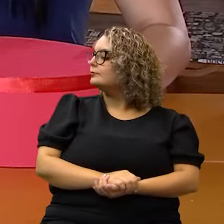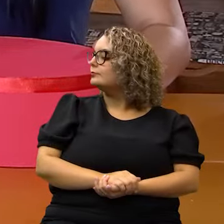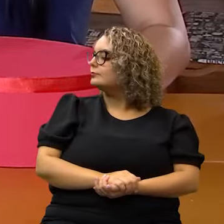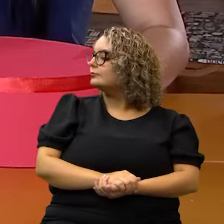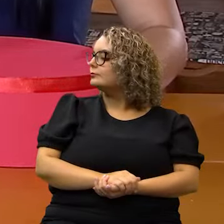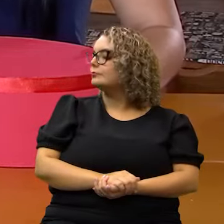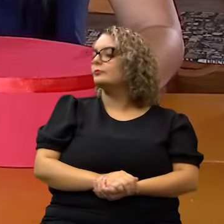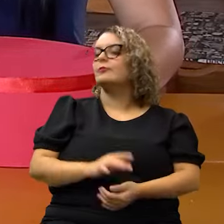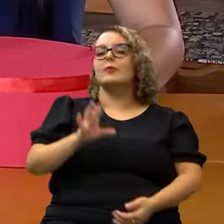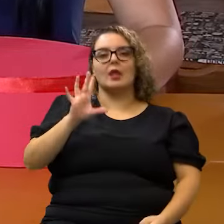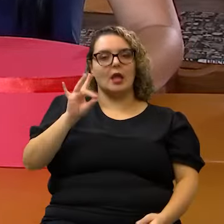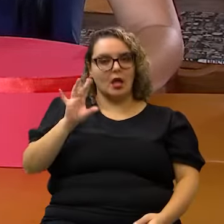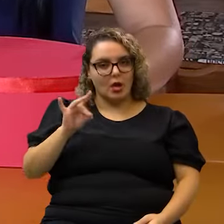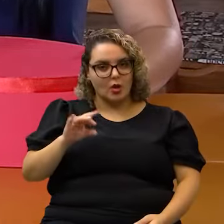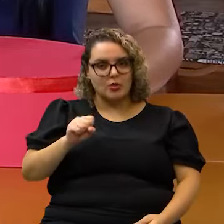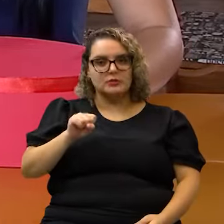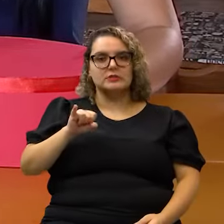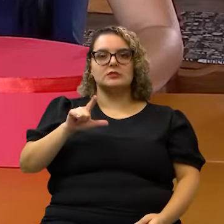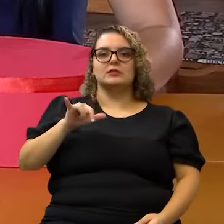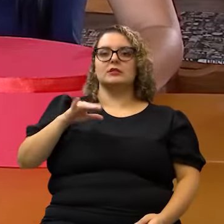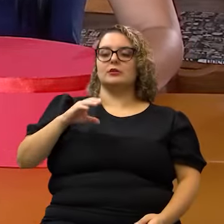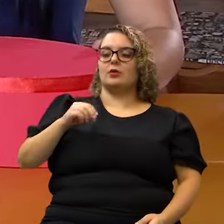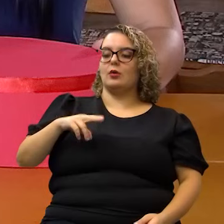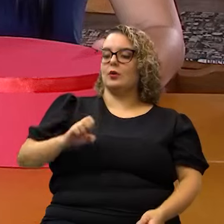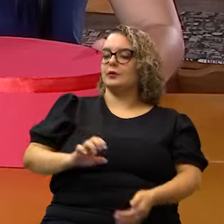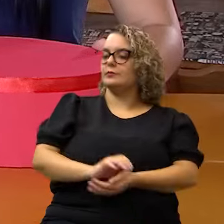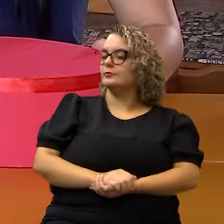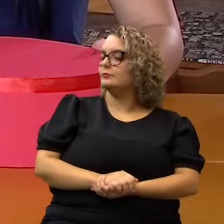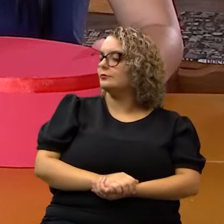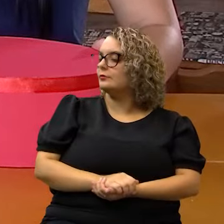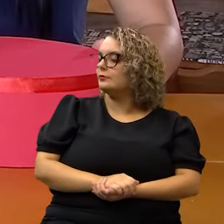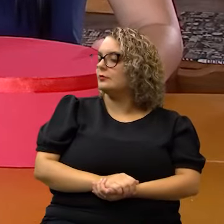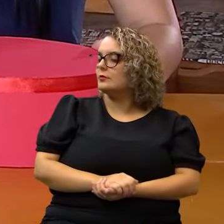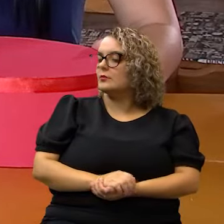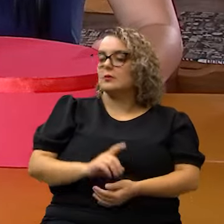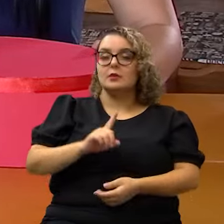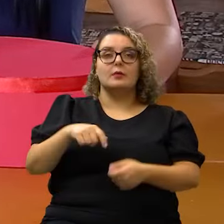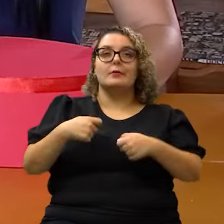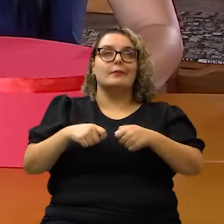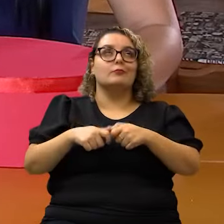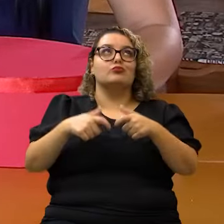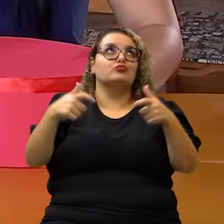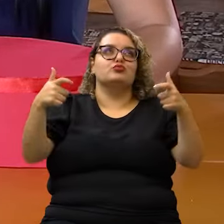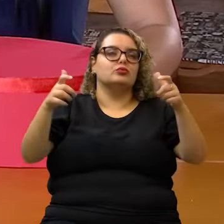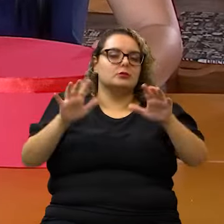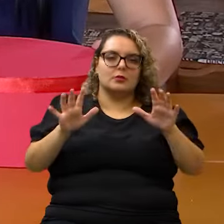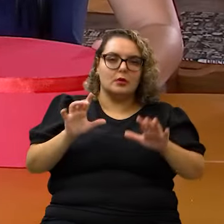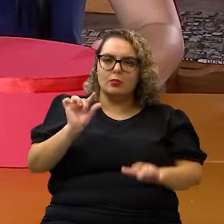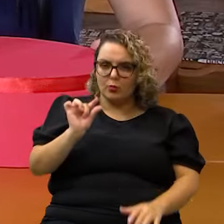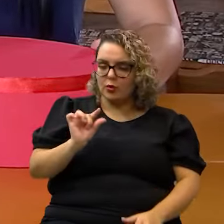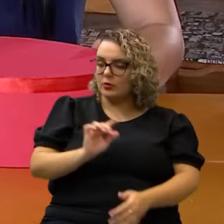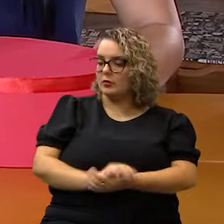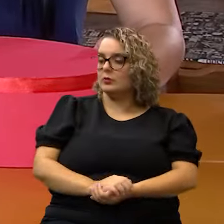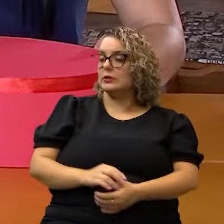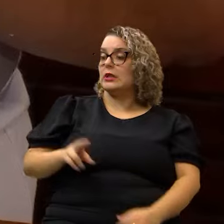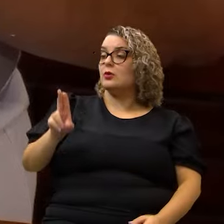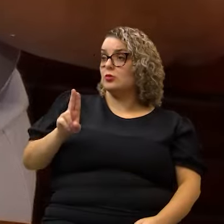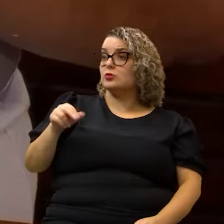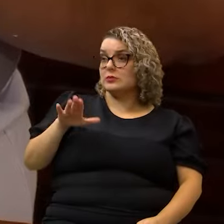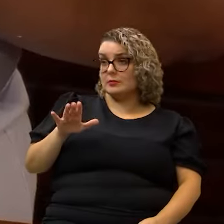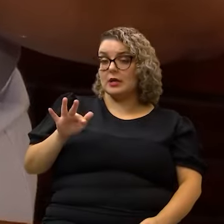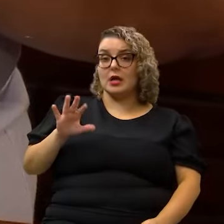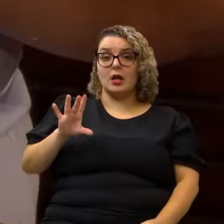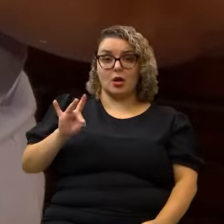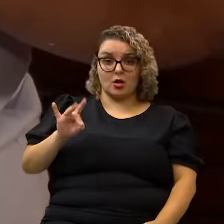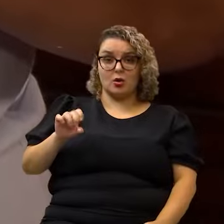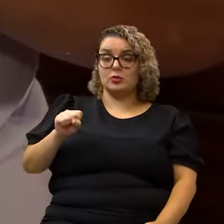De novo, a cola de silicone, vamos colocar aqui, ó. Aqui ao redorzinho. Não precisa pôr muito exagero de cola, gente. Então, o que mais se usa